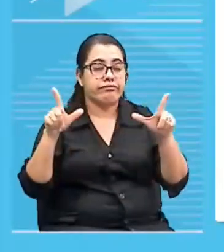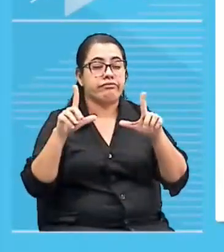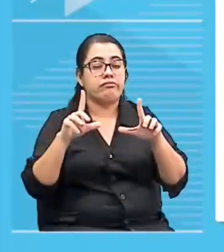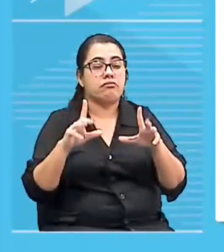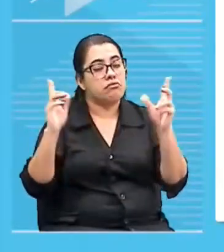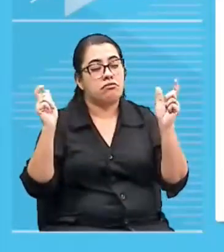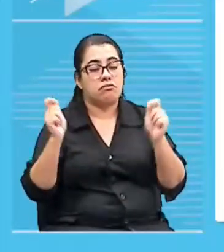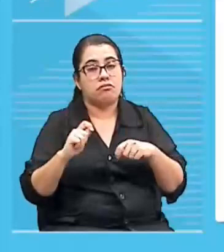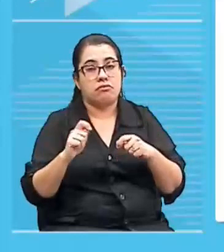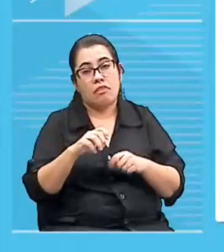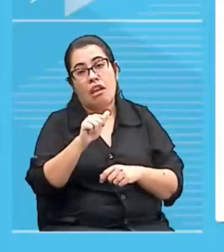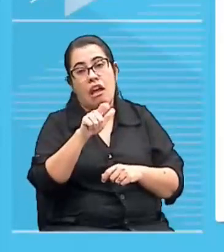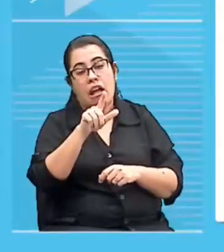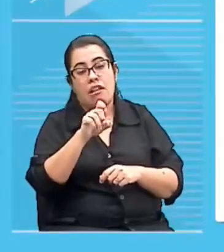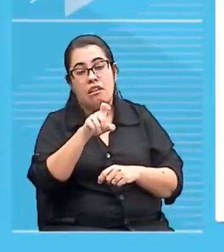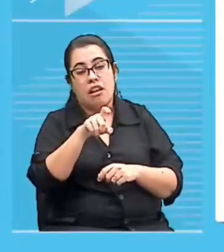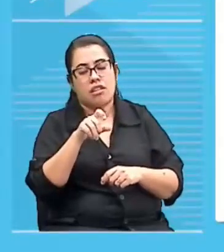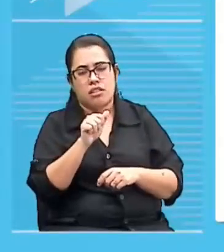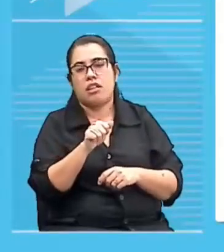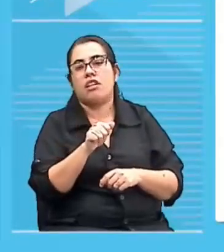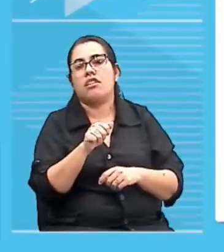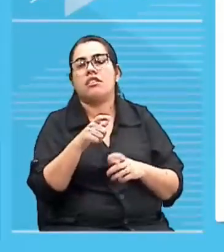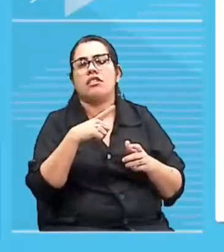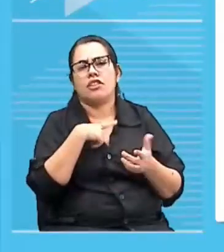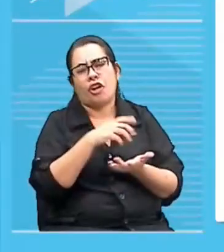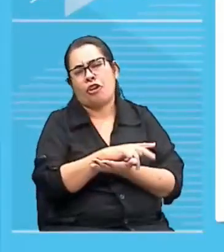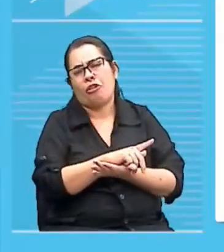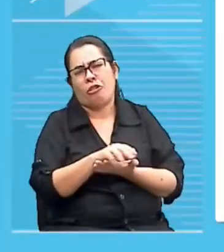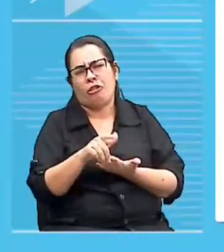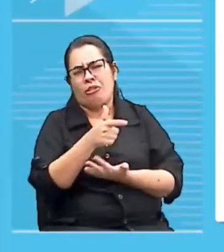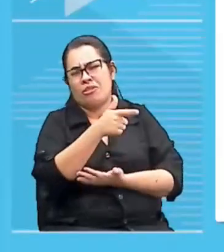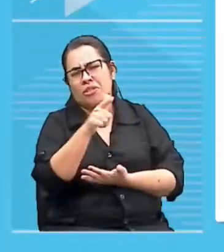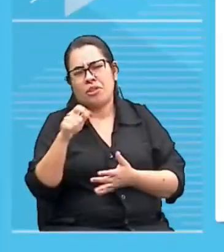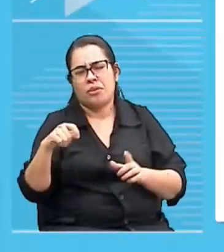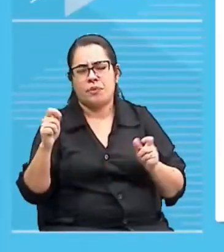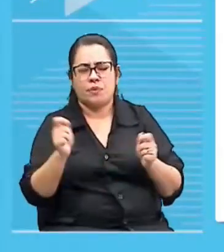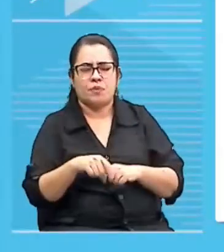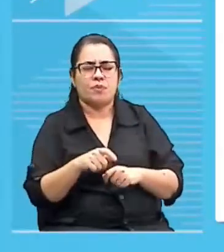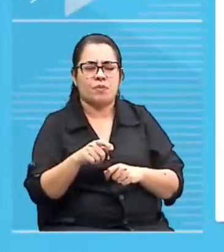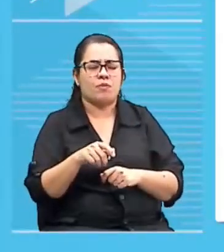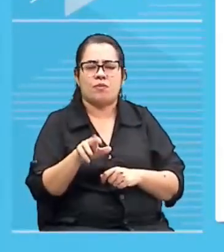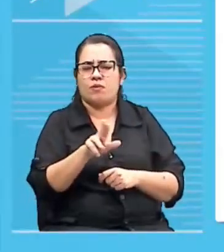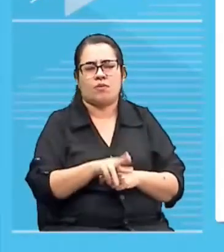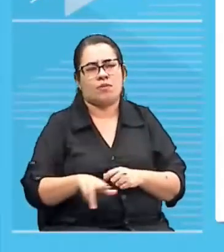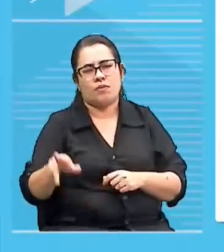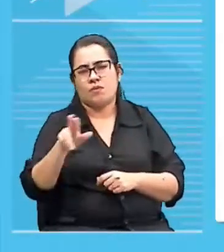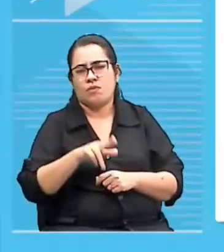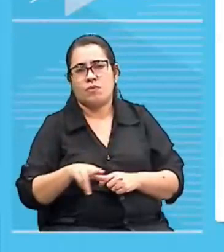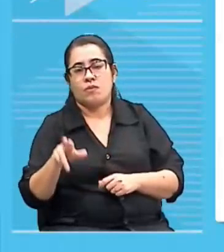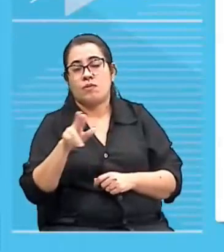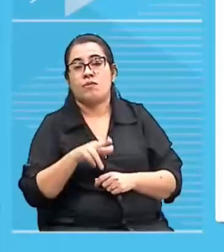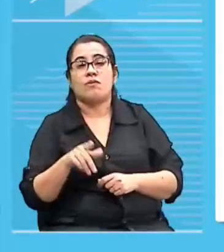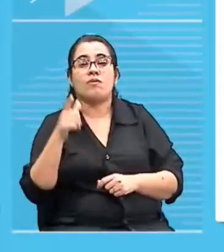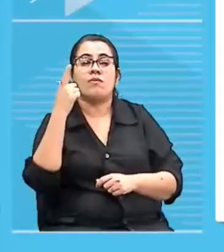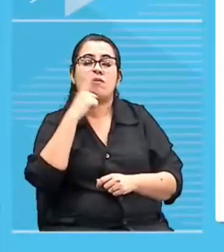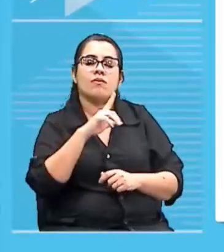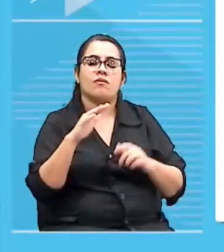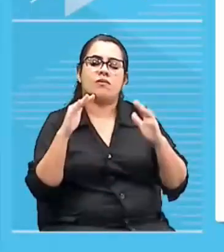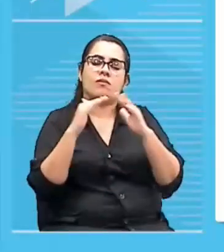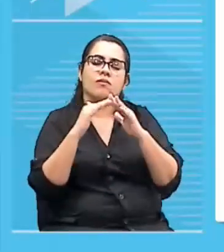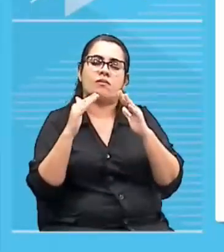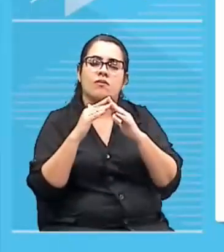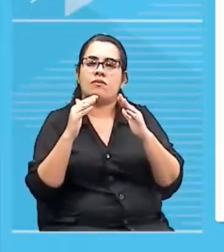Não existe só Alexa, né? Existem outras ferramentas que também você pode utilizar para deixar a